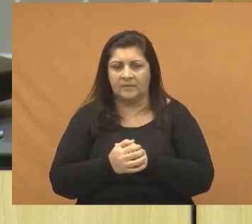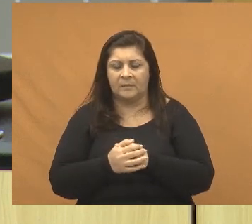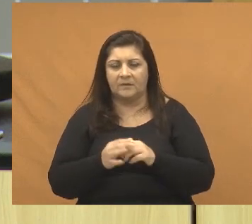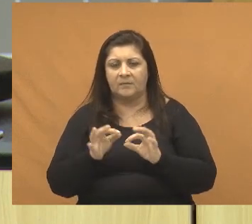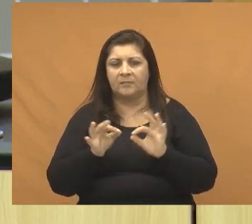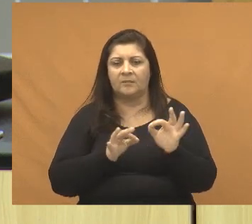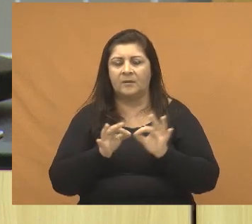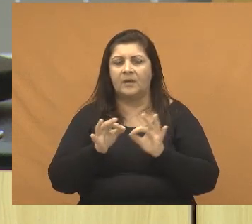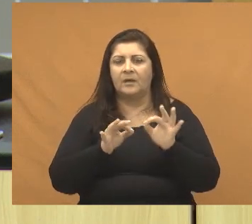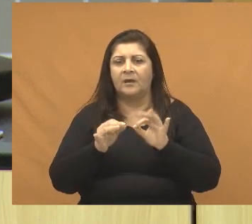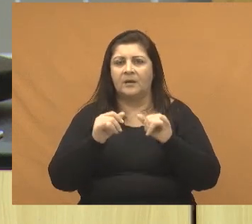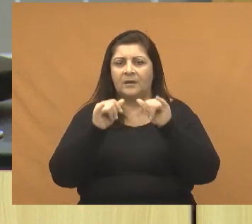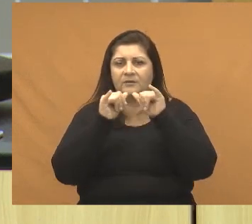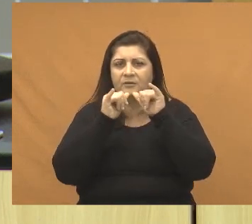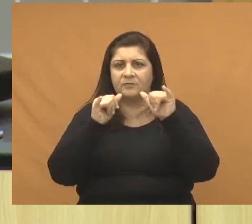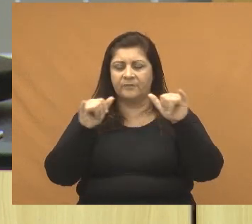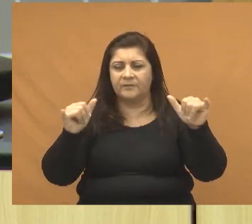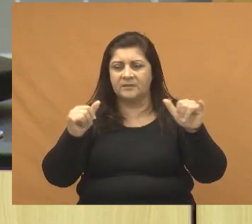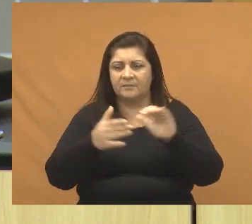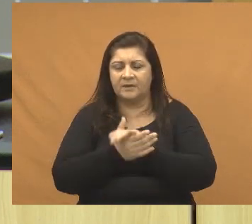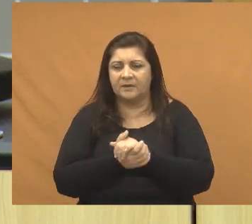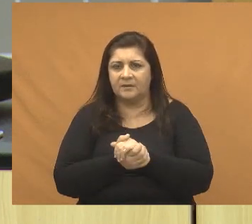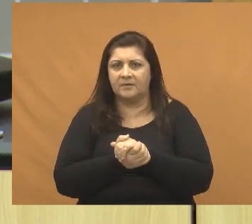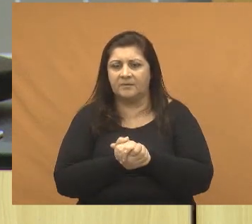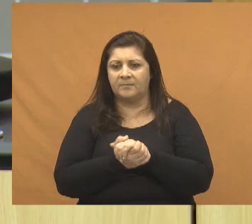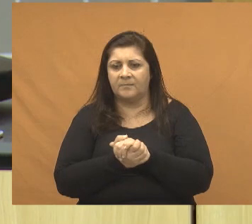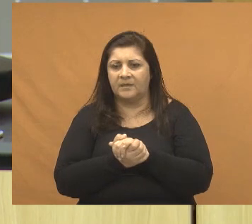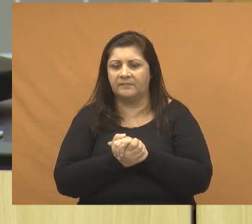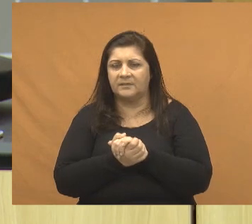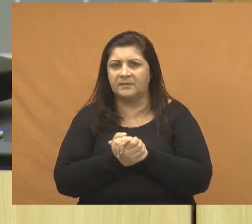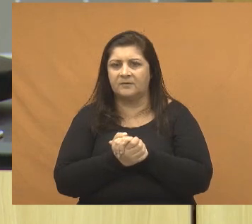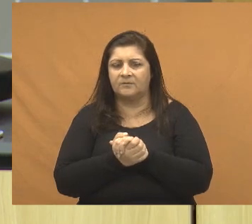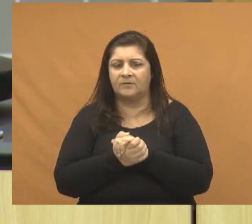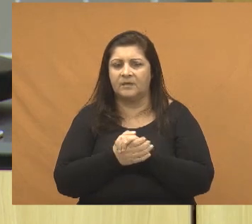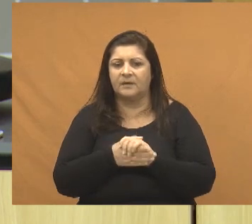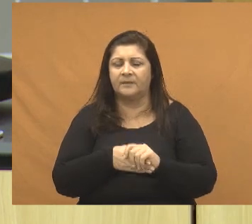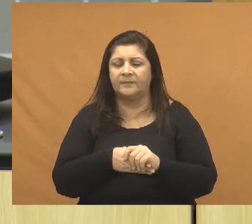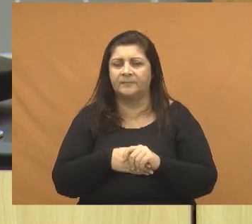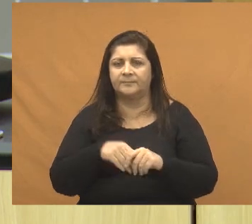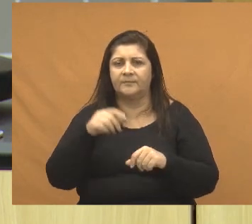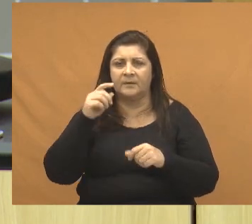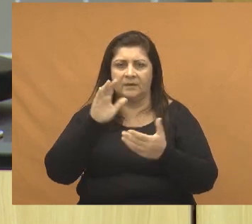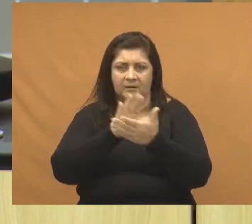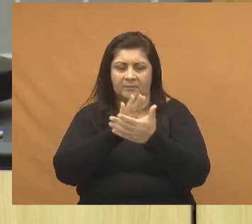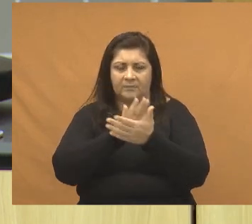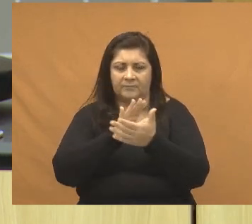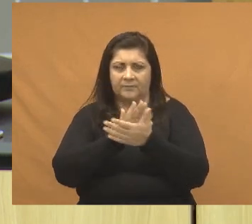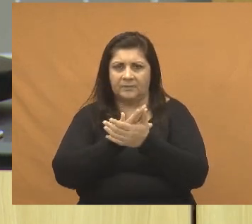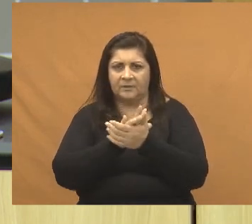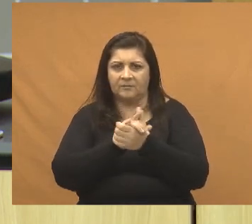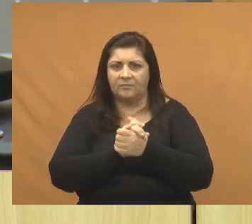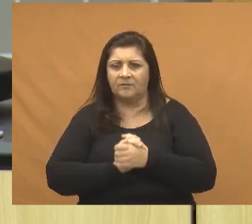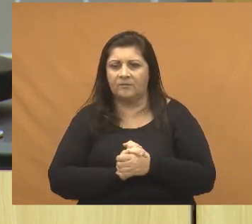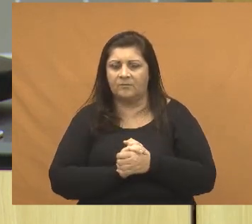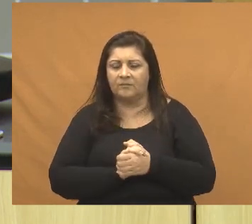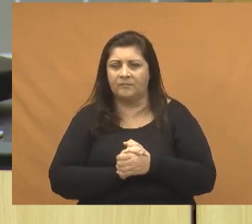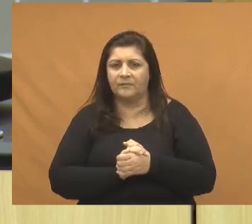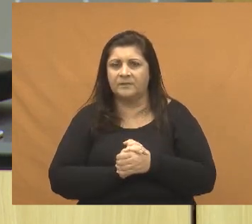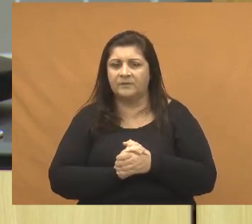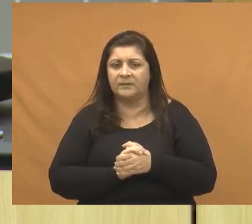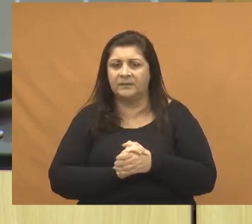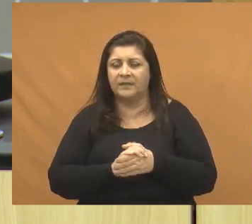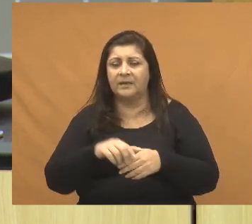Sejam adotadas providências de estilo para a divulgação da presente manifestação, Sala